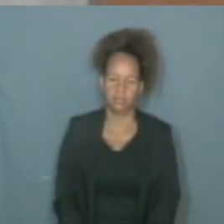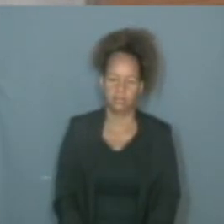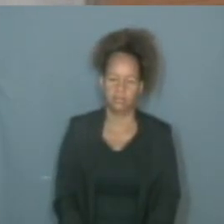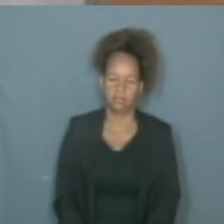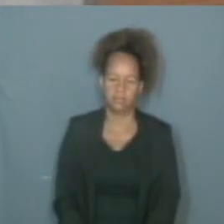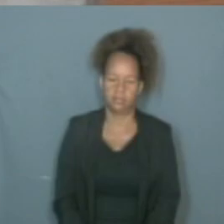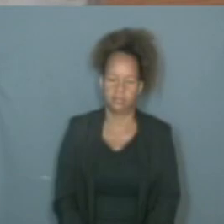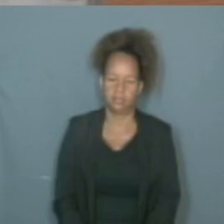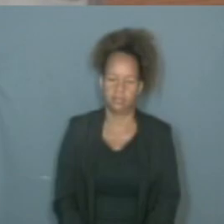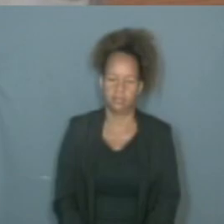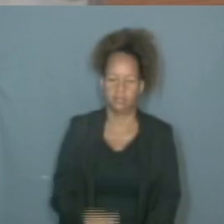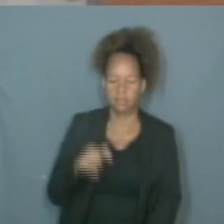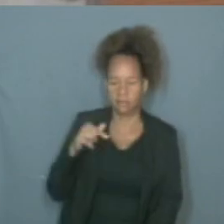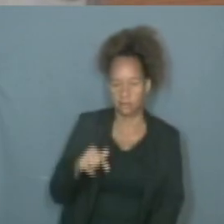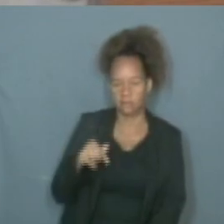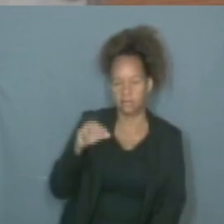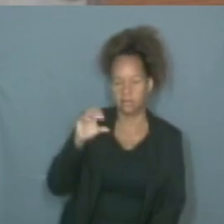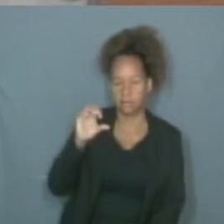O